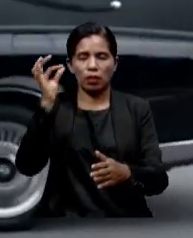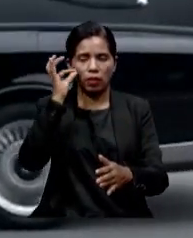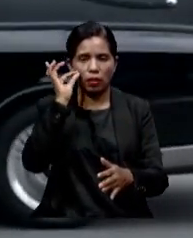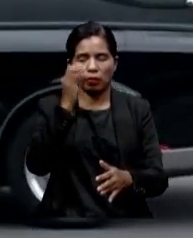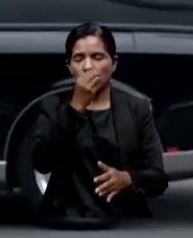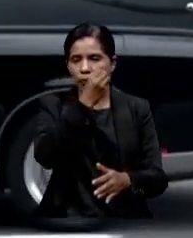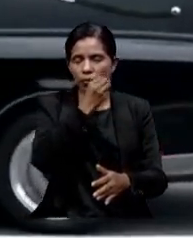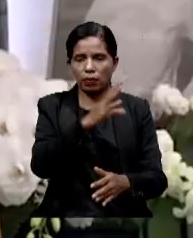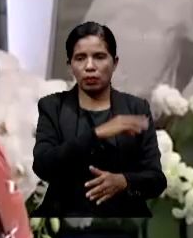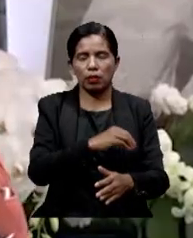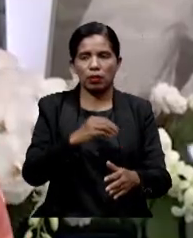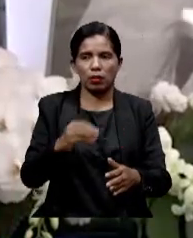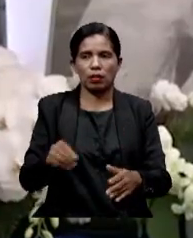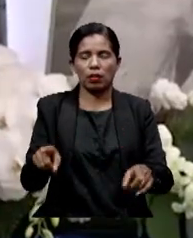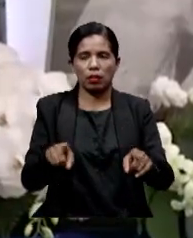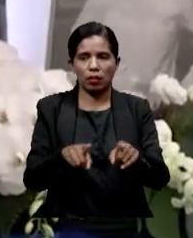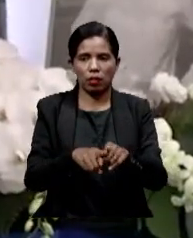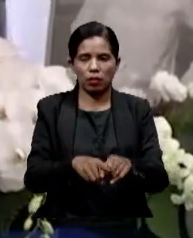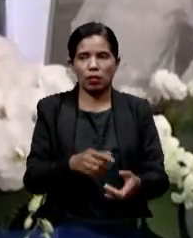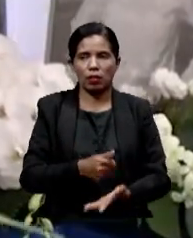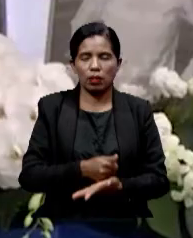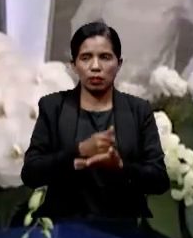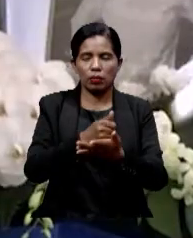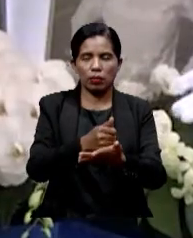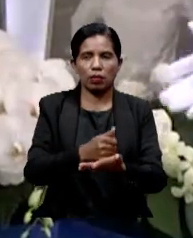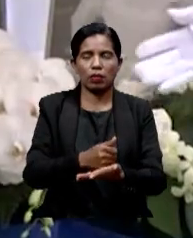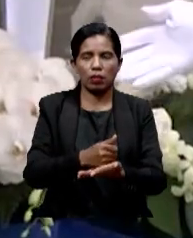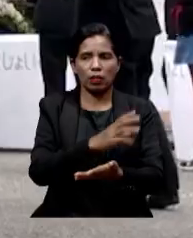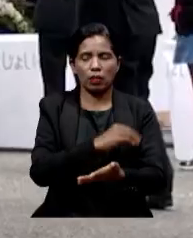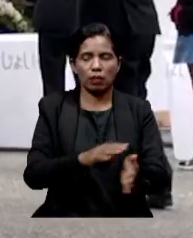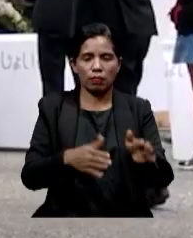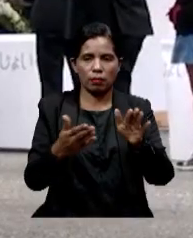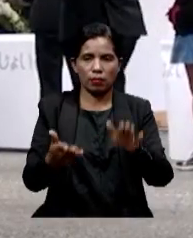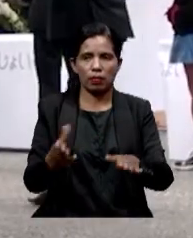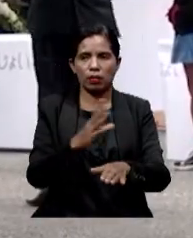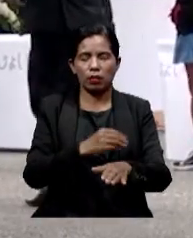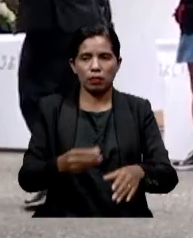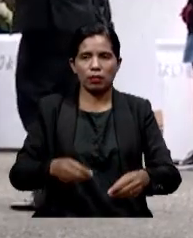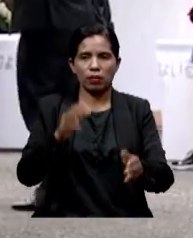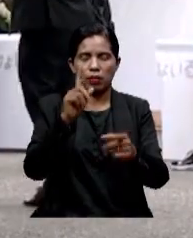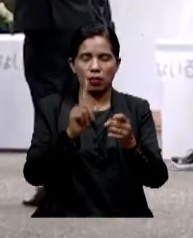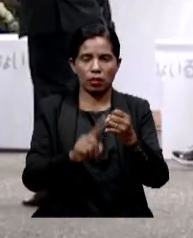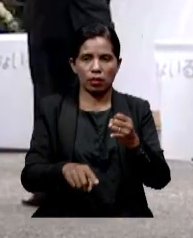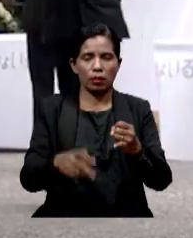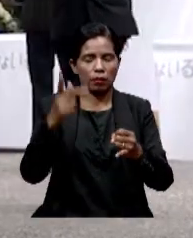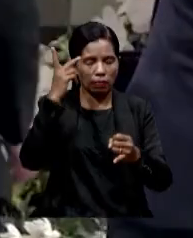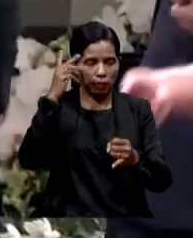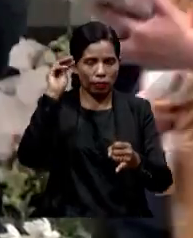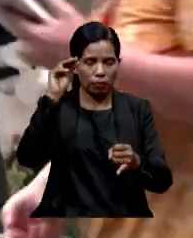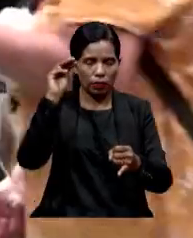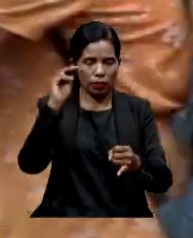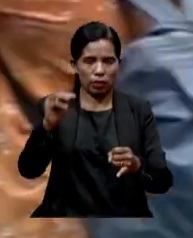papel no chá verde ane san símbolo azul da vida foi mate no presta homenage ikus ba ex-primeiro-ministro Japão